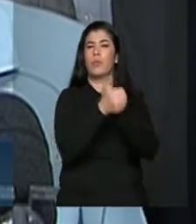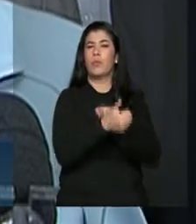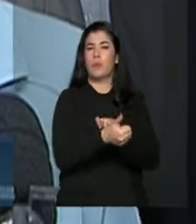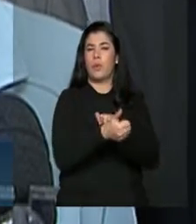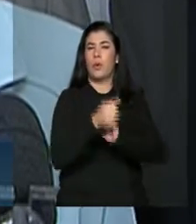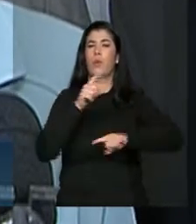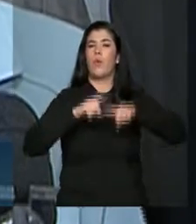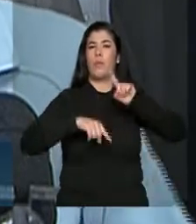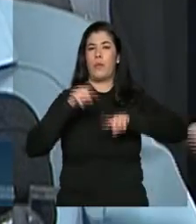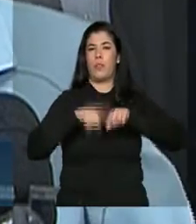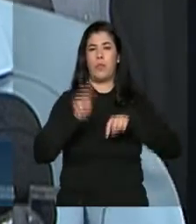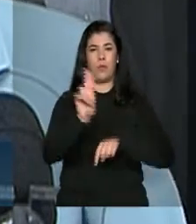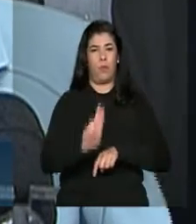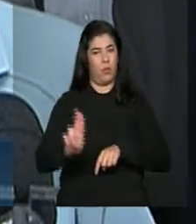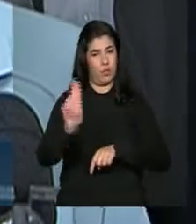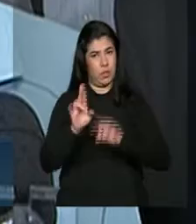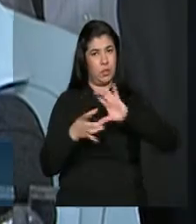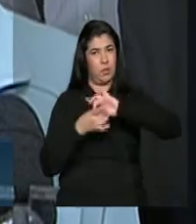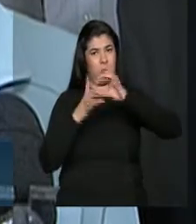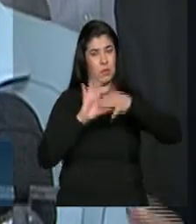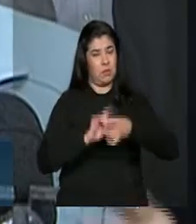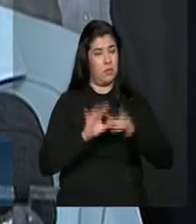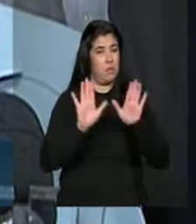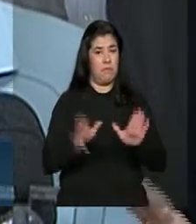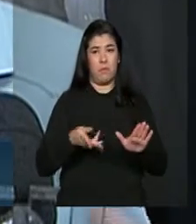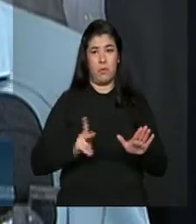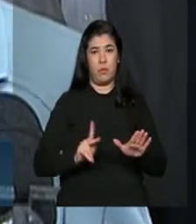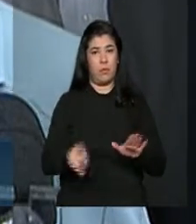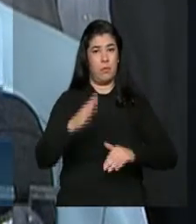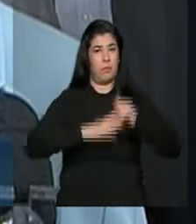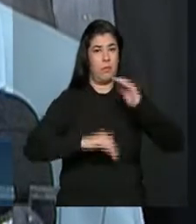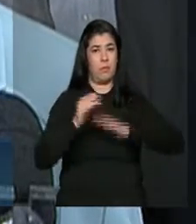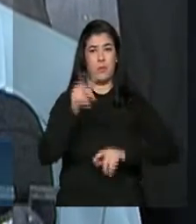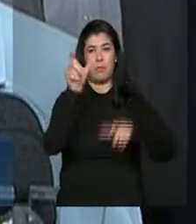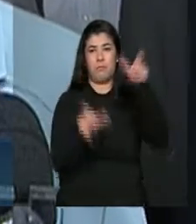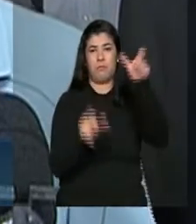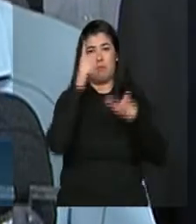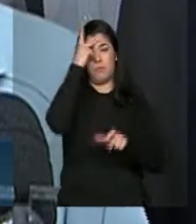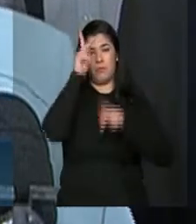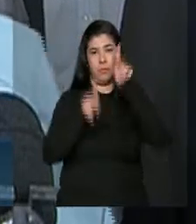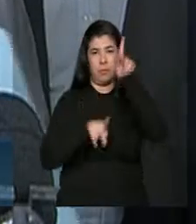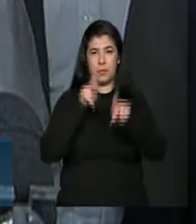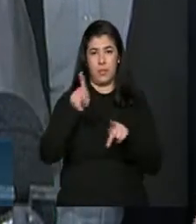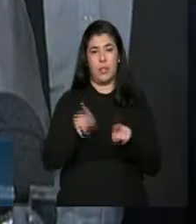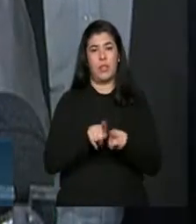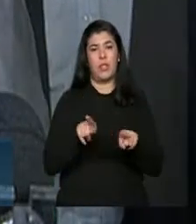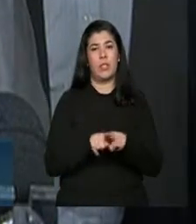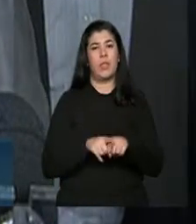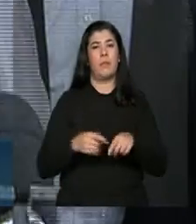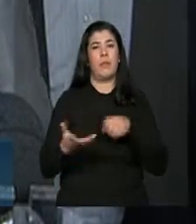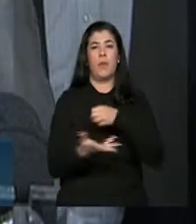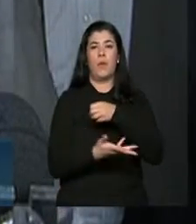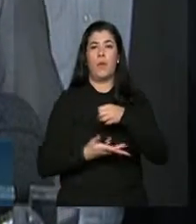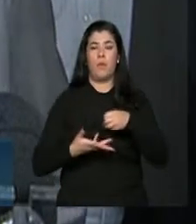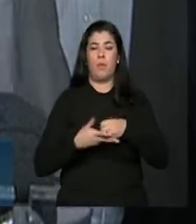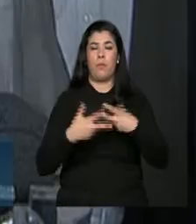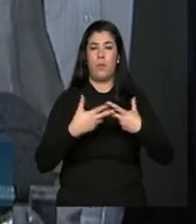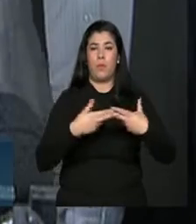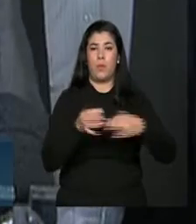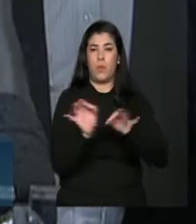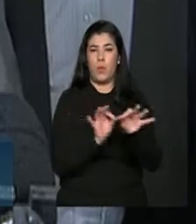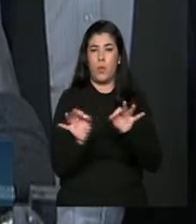equipamentos que vão ser usados vão ficar para eles. E com isso nós teremos também uma infraestrutura privada